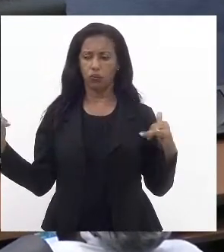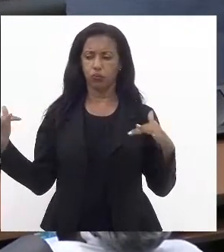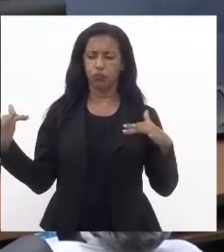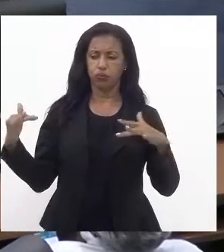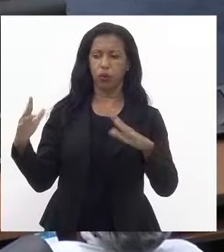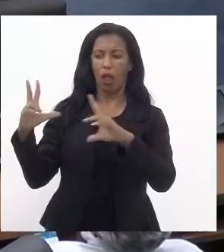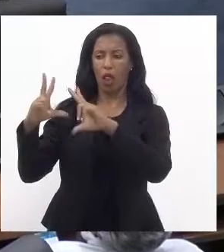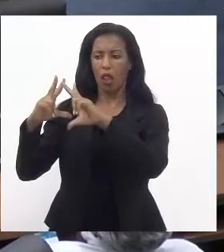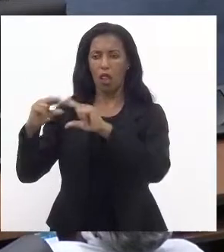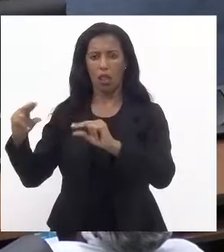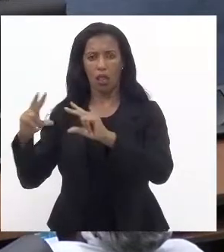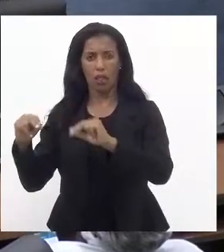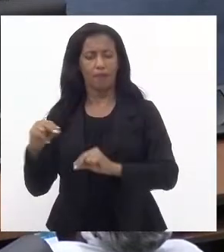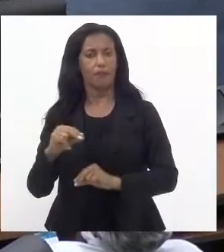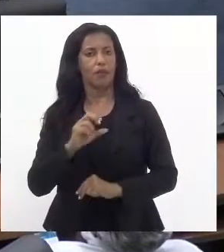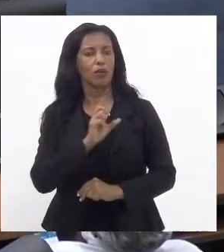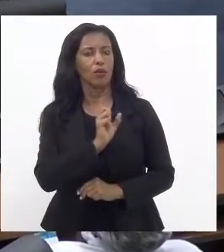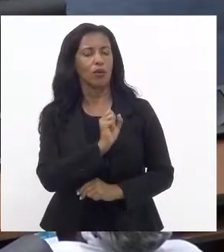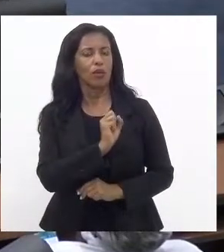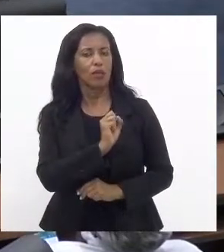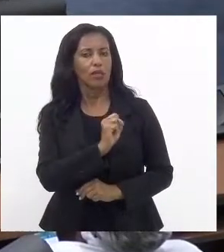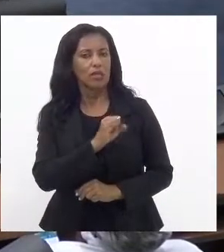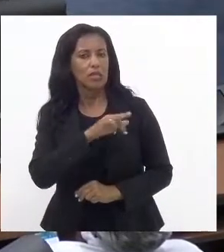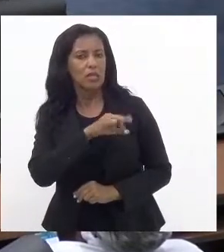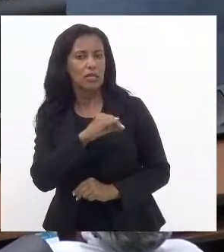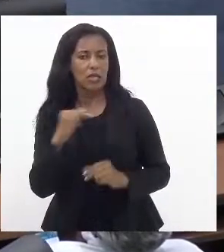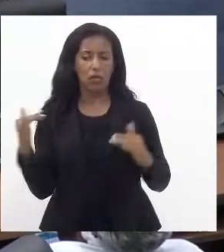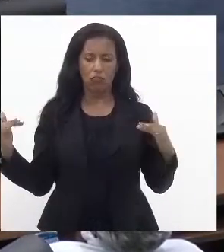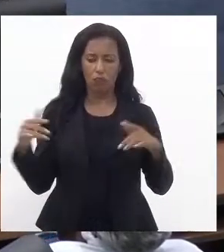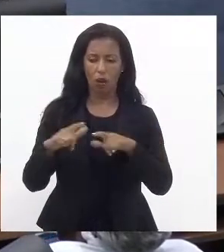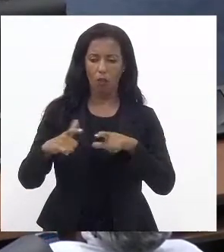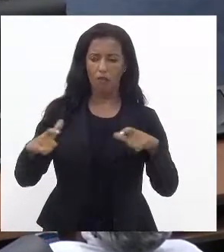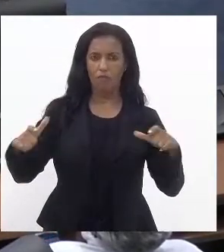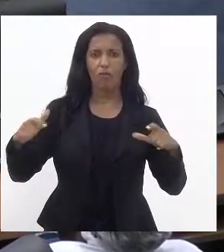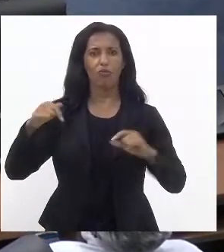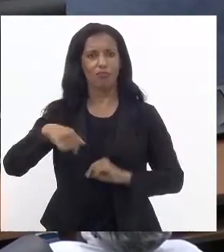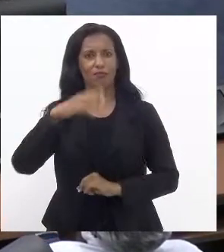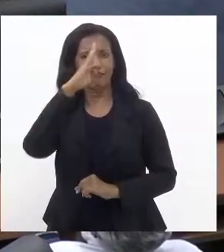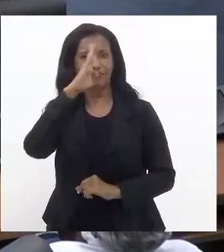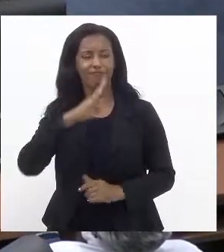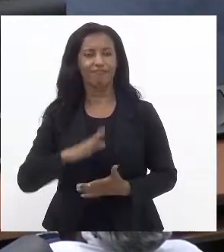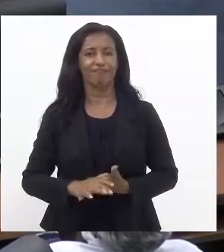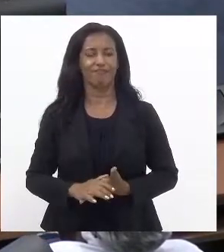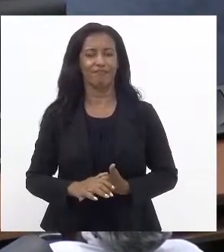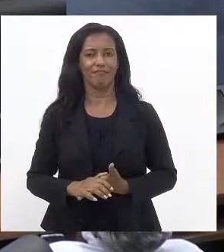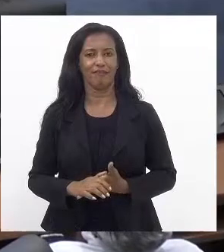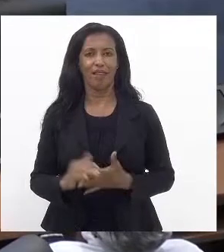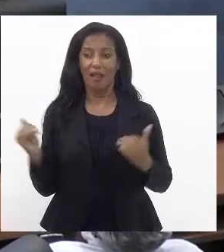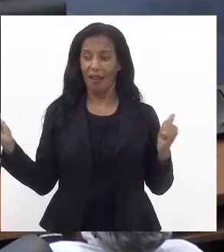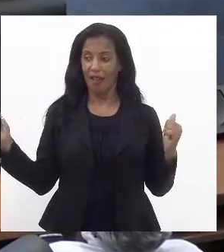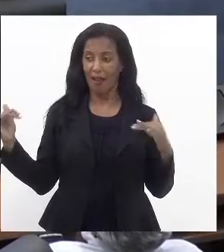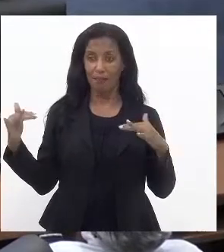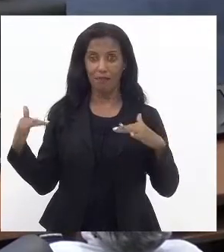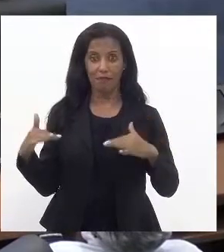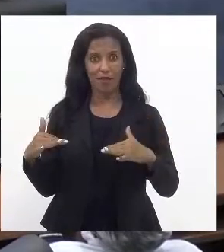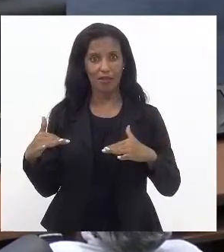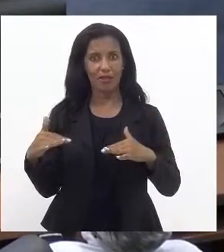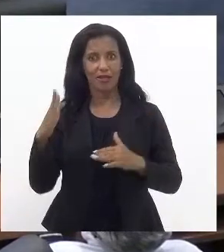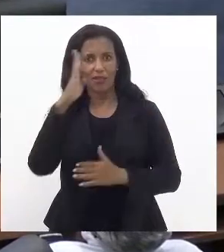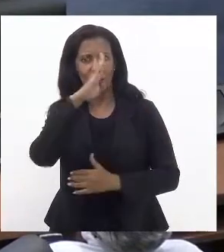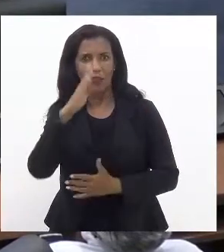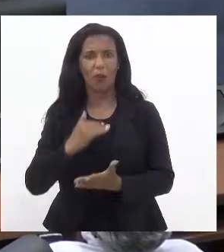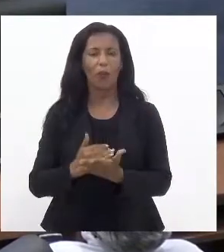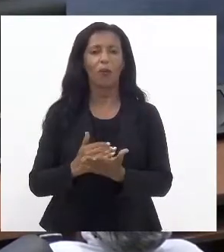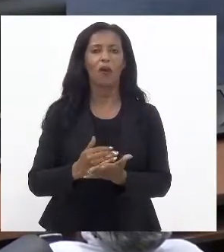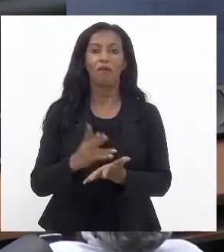e libaneses aumentou consideravelmente. A migração libanesa no Brasil teve